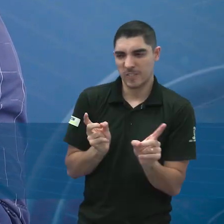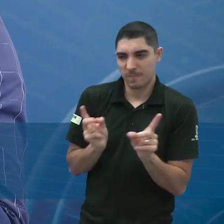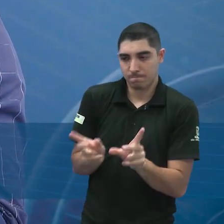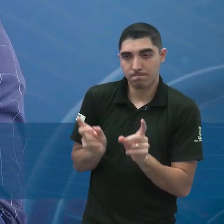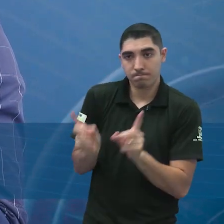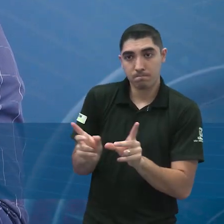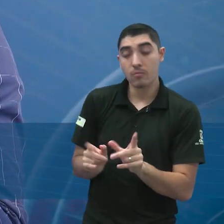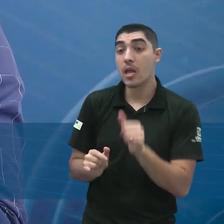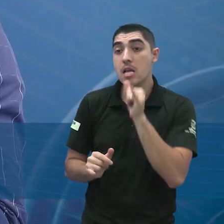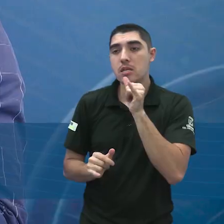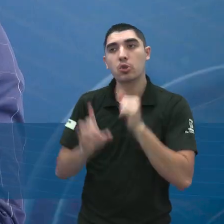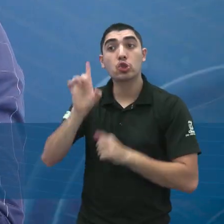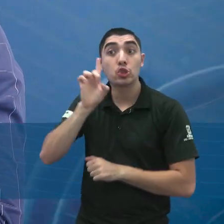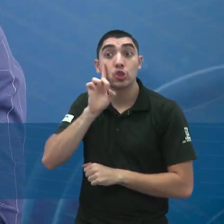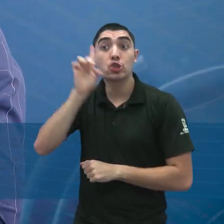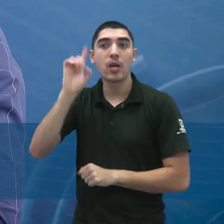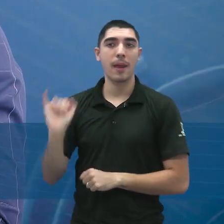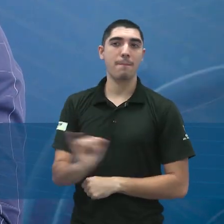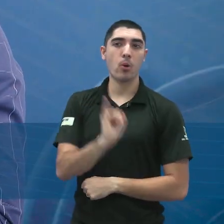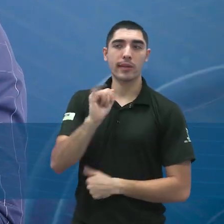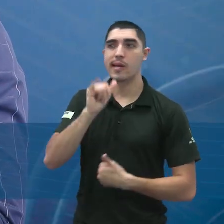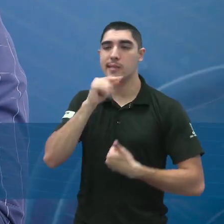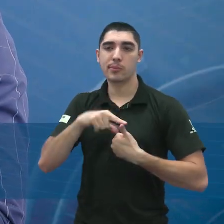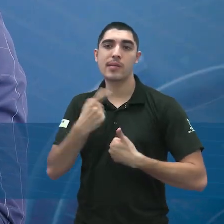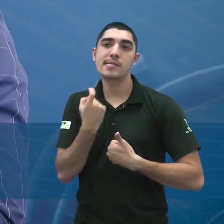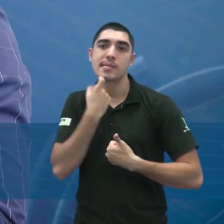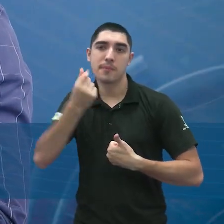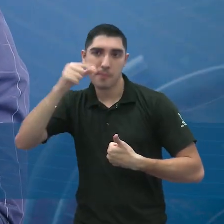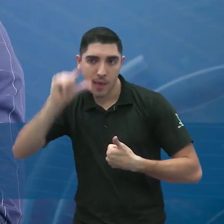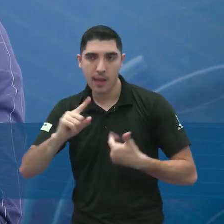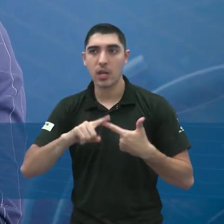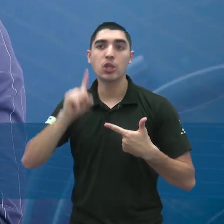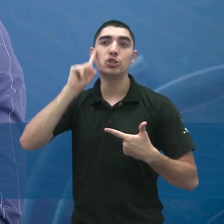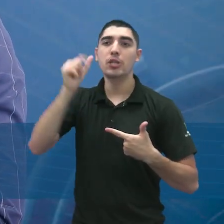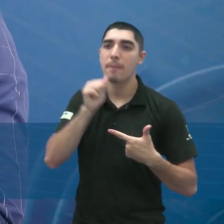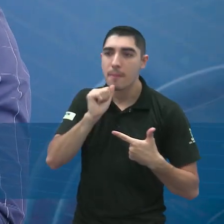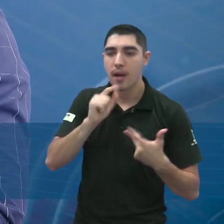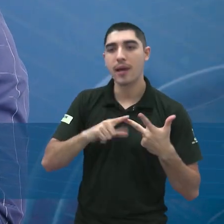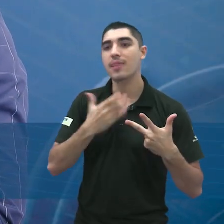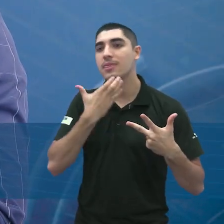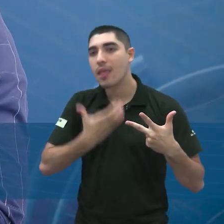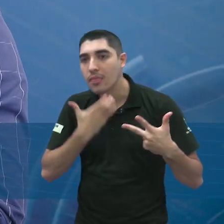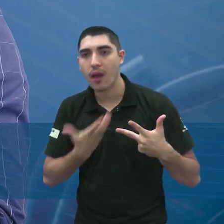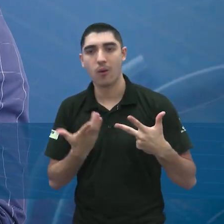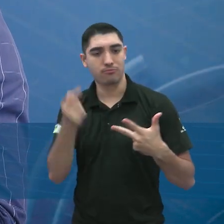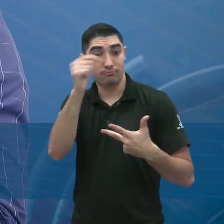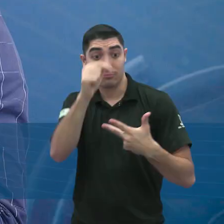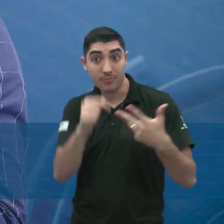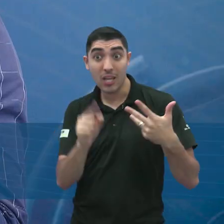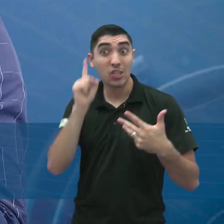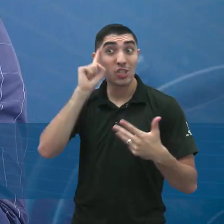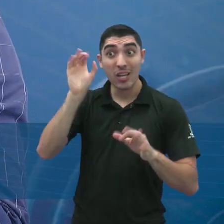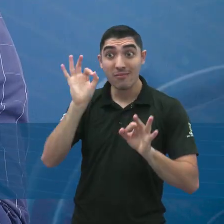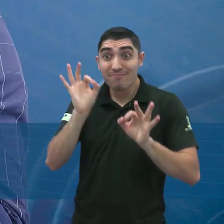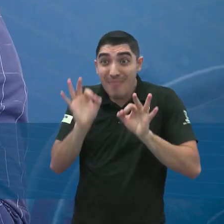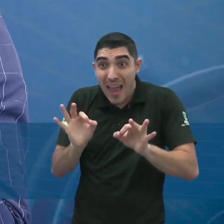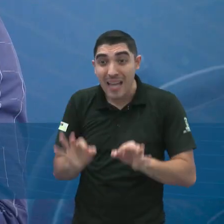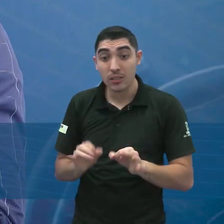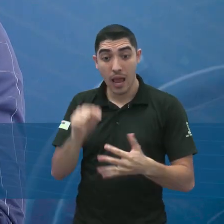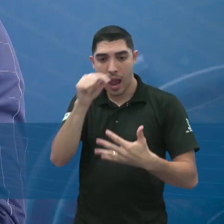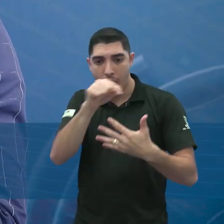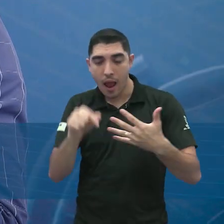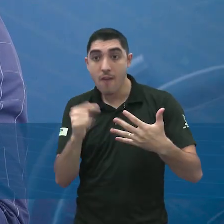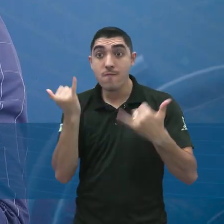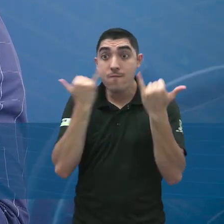olha muito para datas importantes do calendário do e-commerce, como Black Friday, Dia das Mães, Natal. Quando você consegue entender, pegar